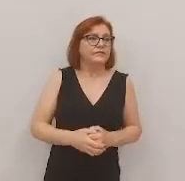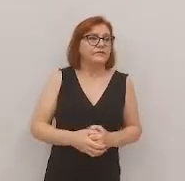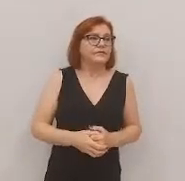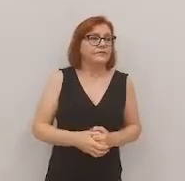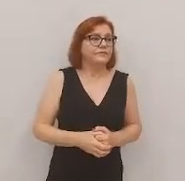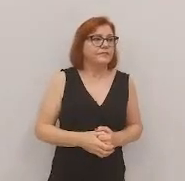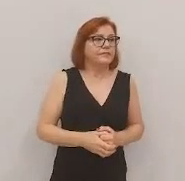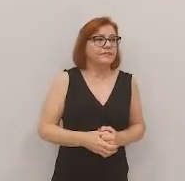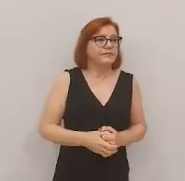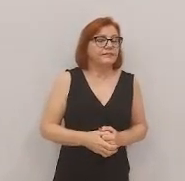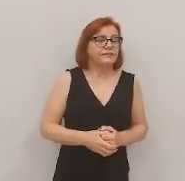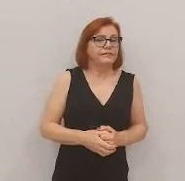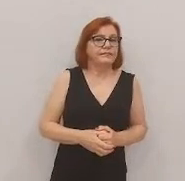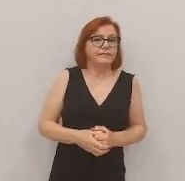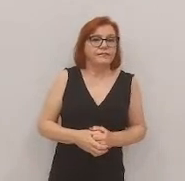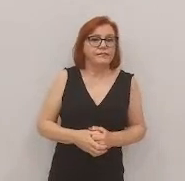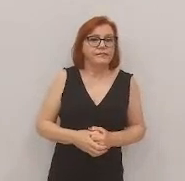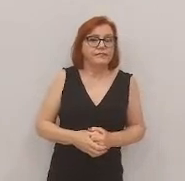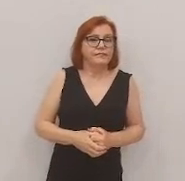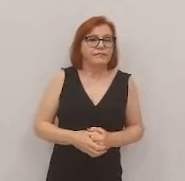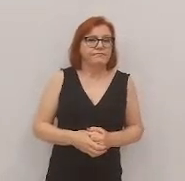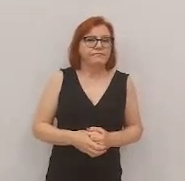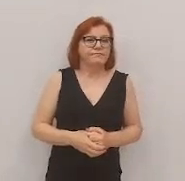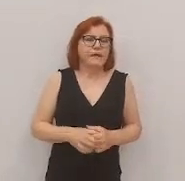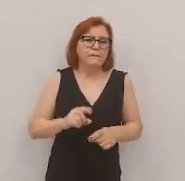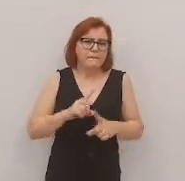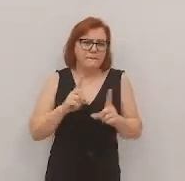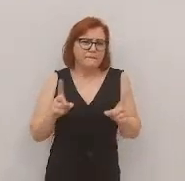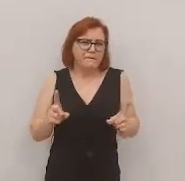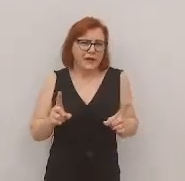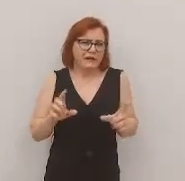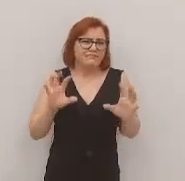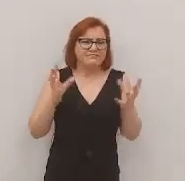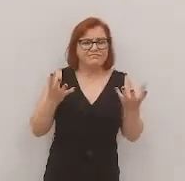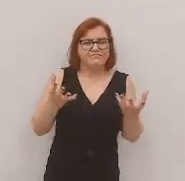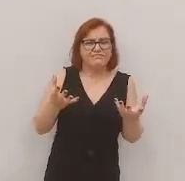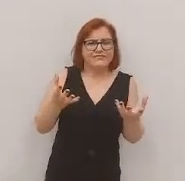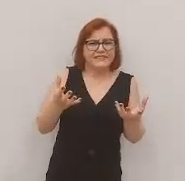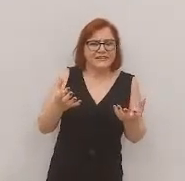ali que arruinou tudo.